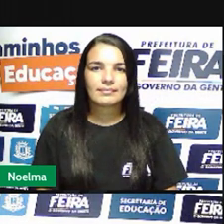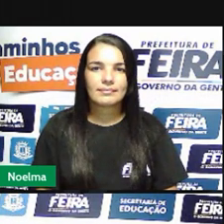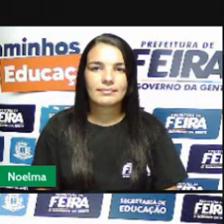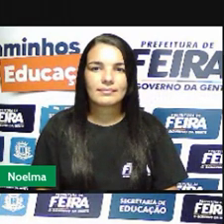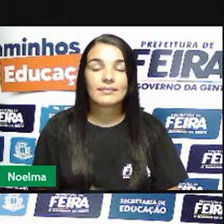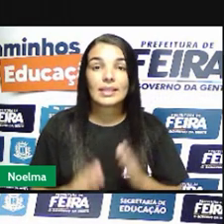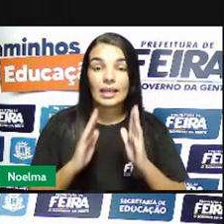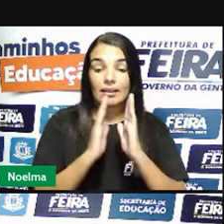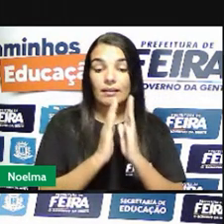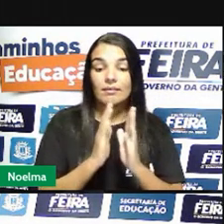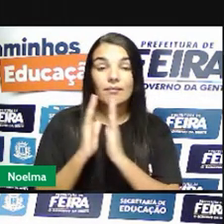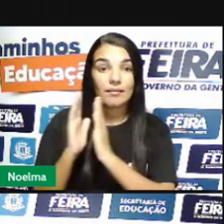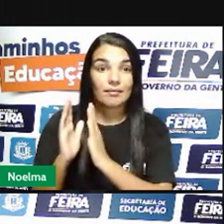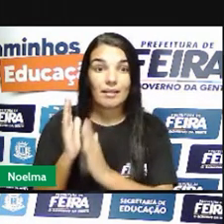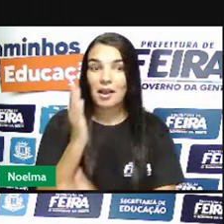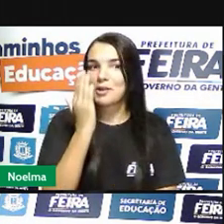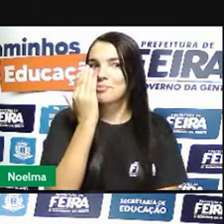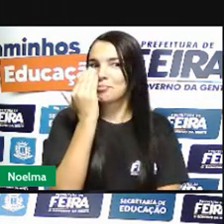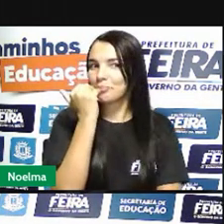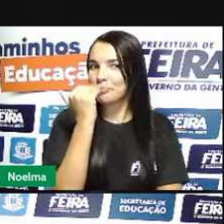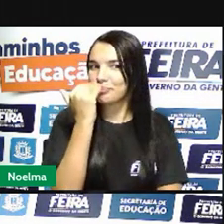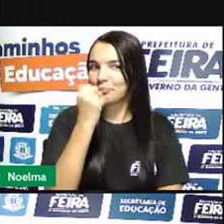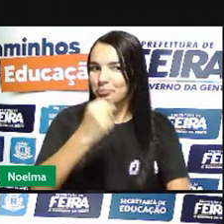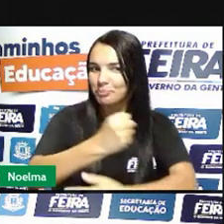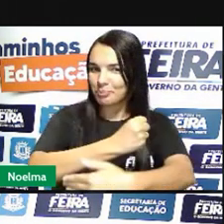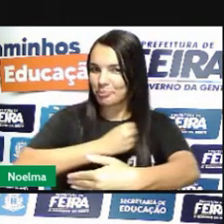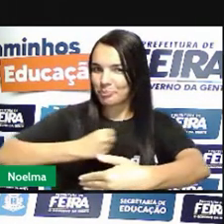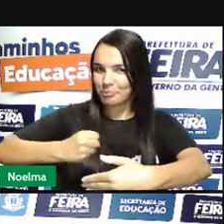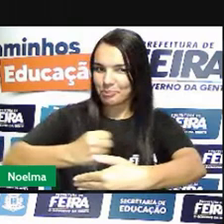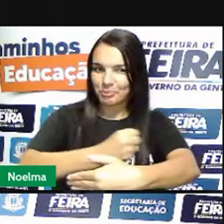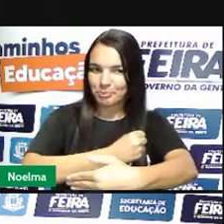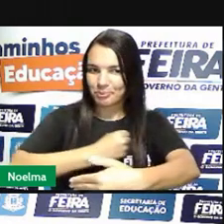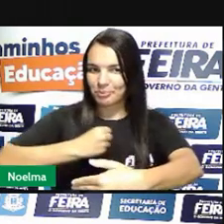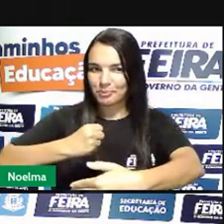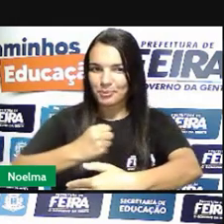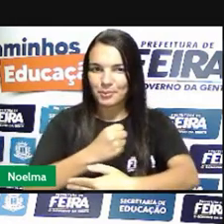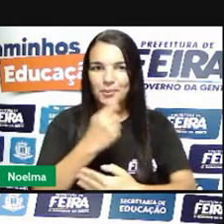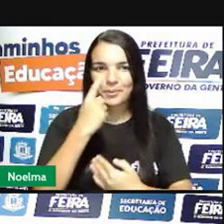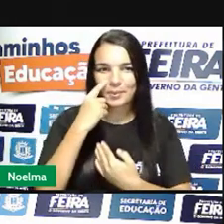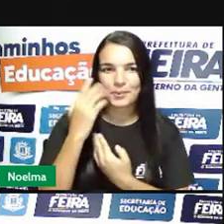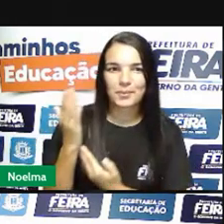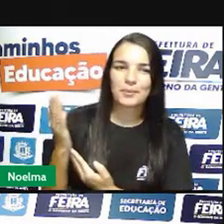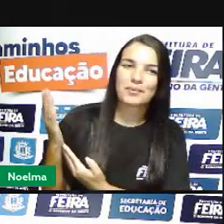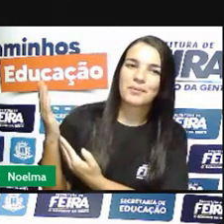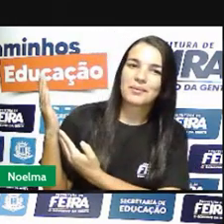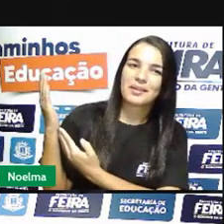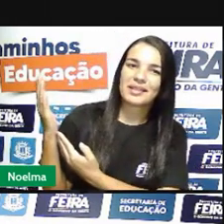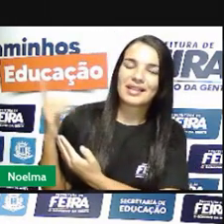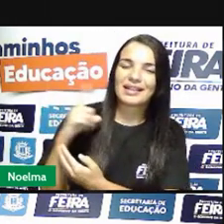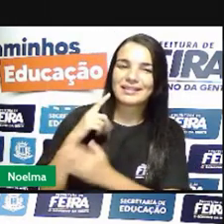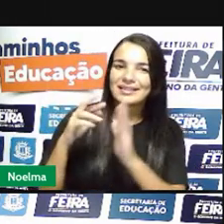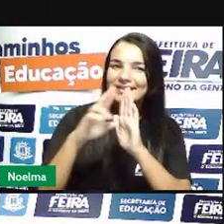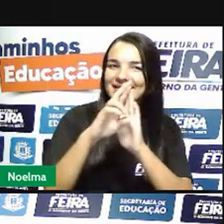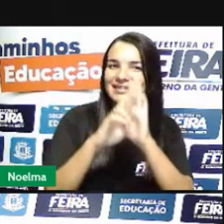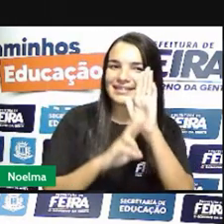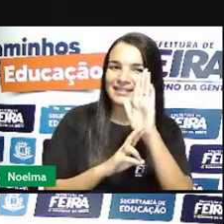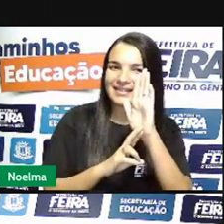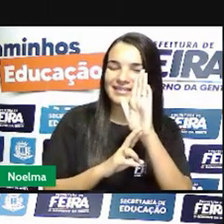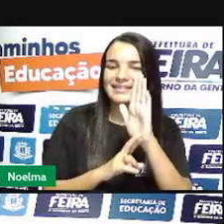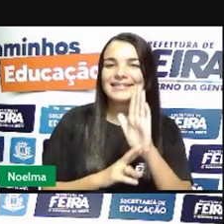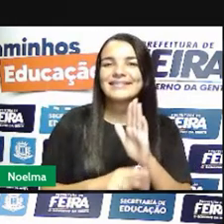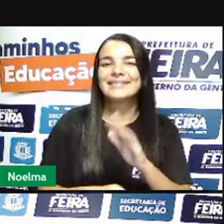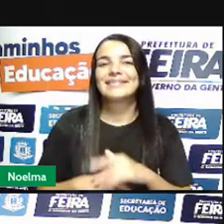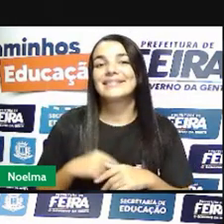as frações e culinária aqui a pro trouxe para vocês uma receita